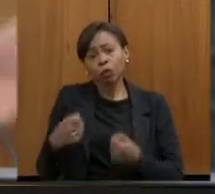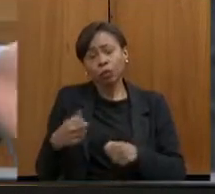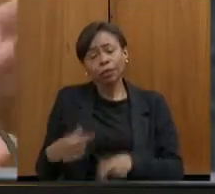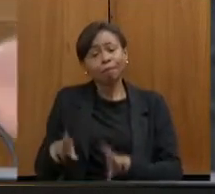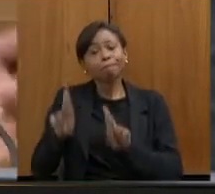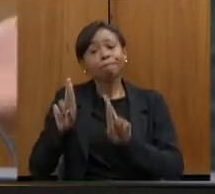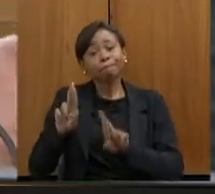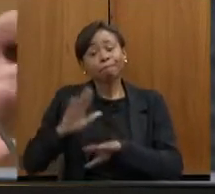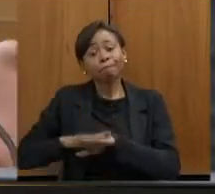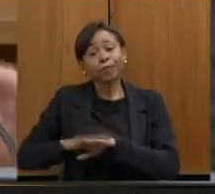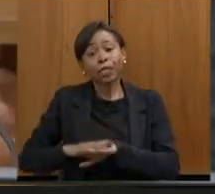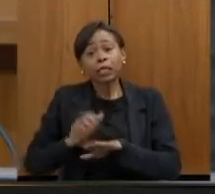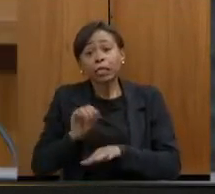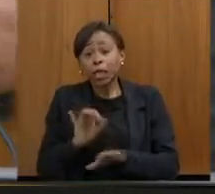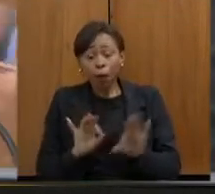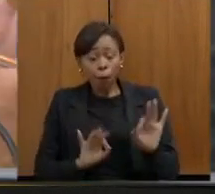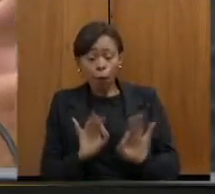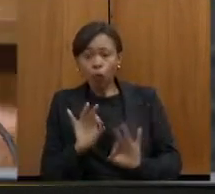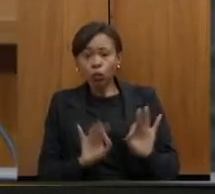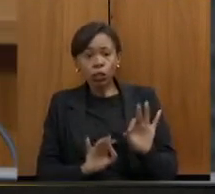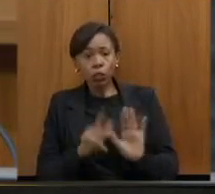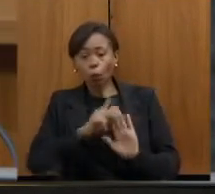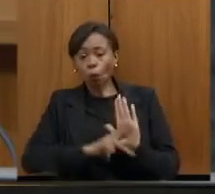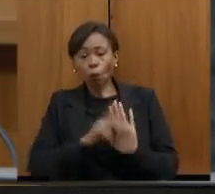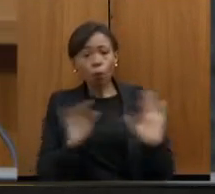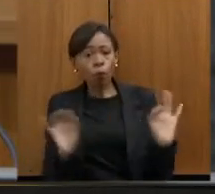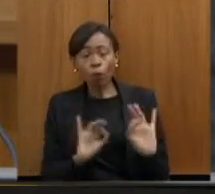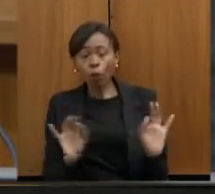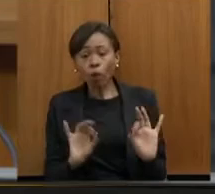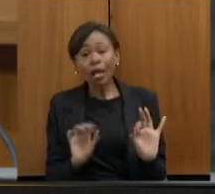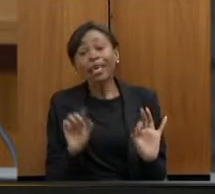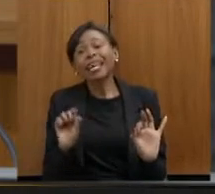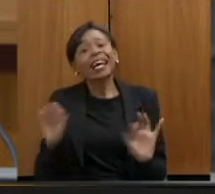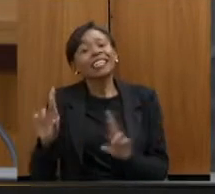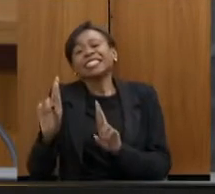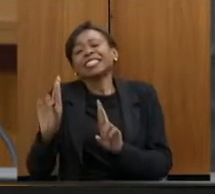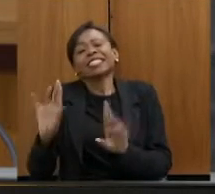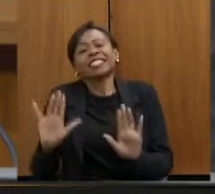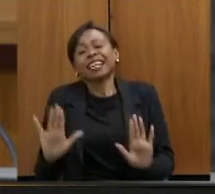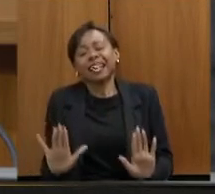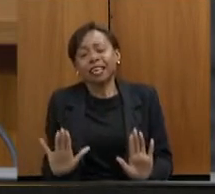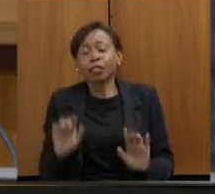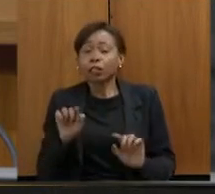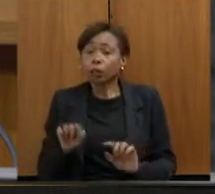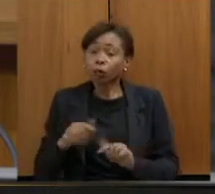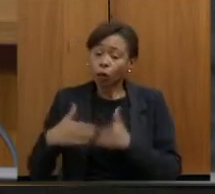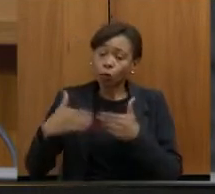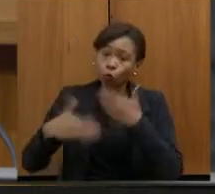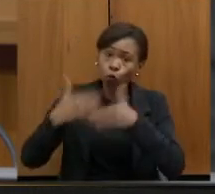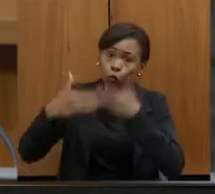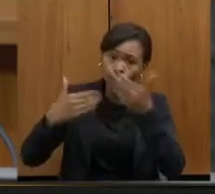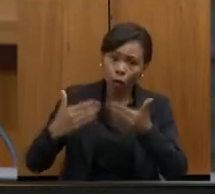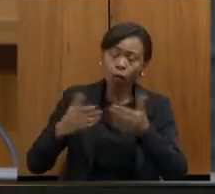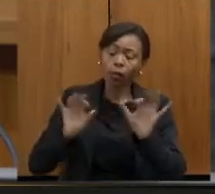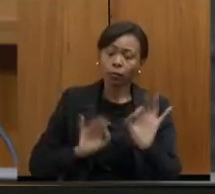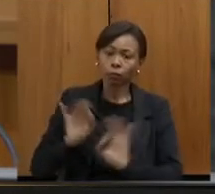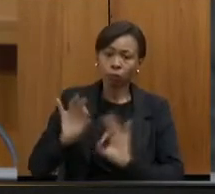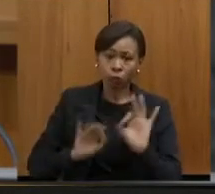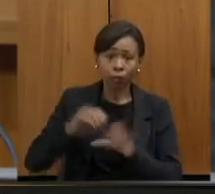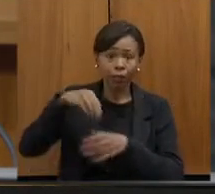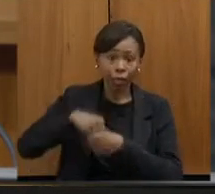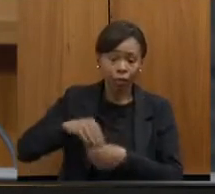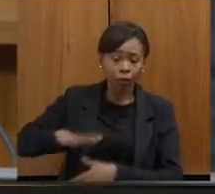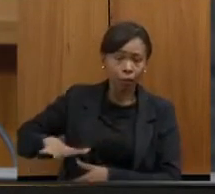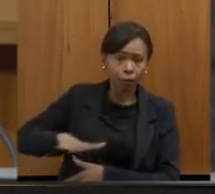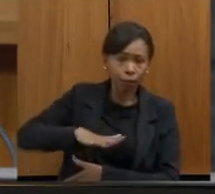ninguém assumiria nada. Então, para poder avançar no programa Minas Reurb, dentro desse bairro, especificamente, a gente tem que